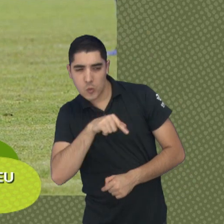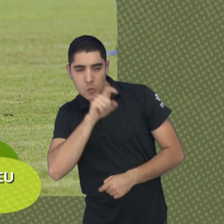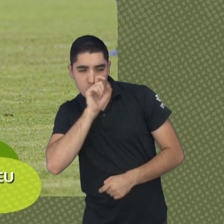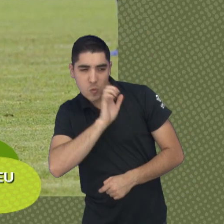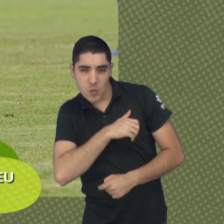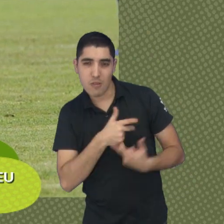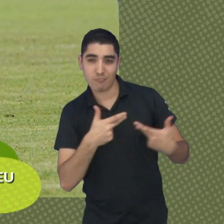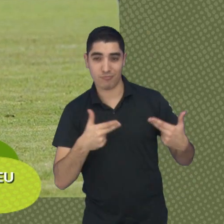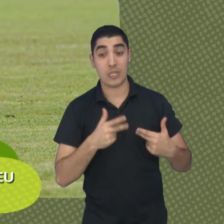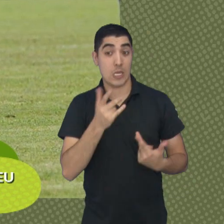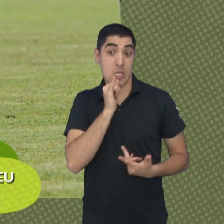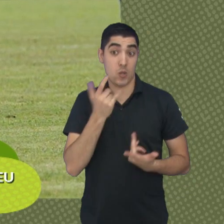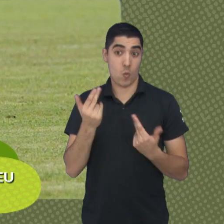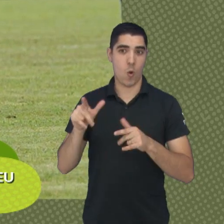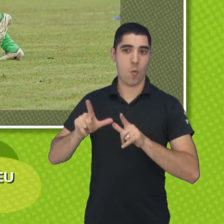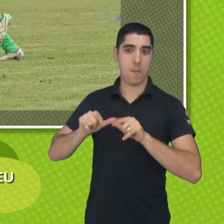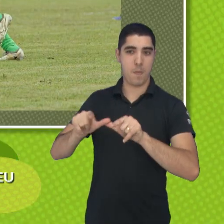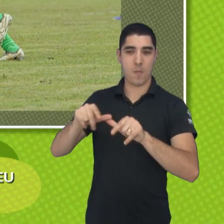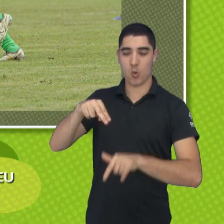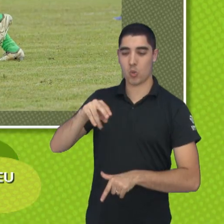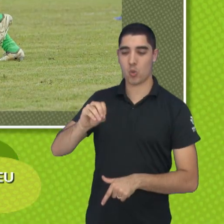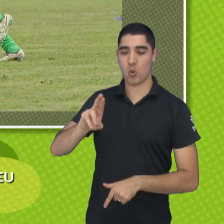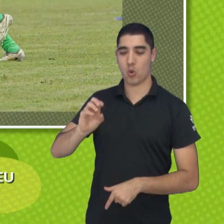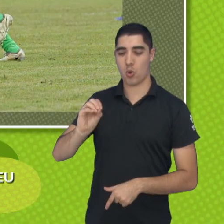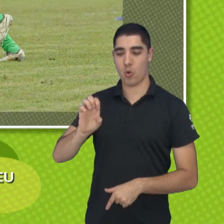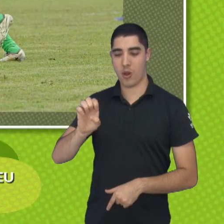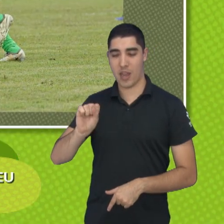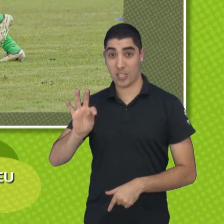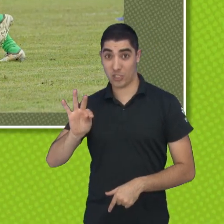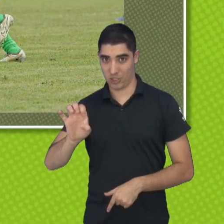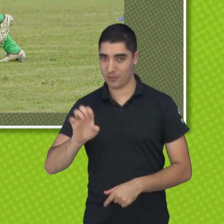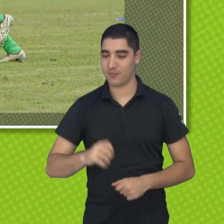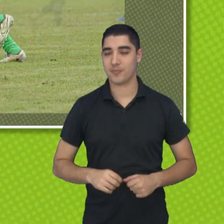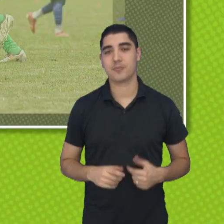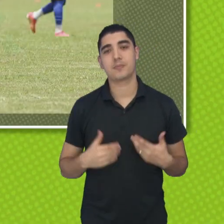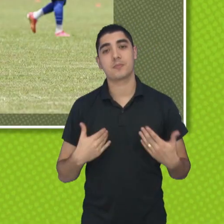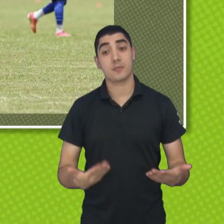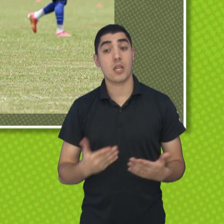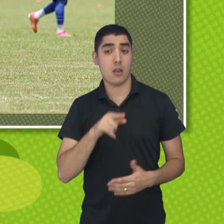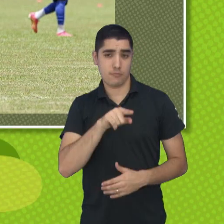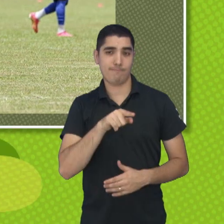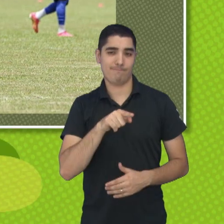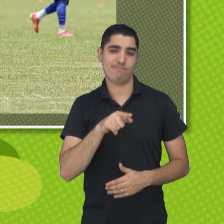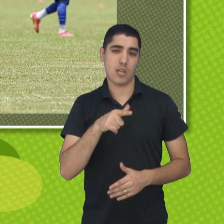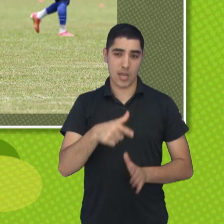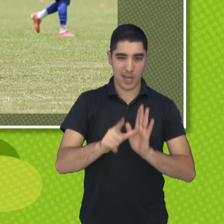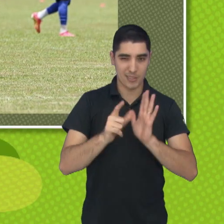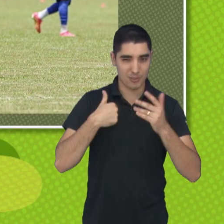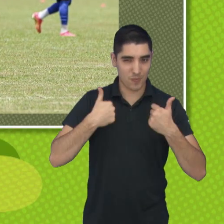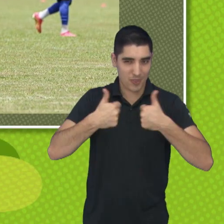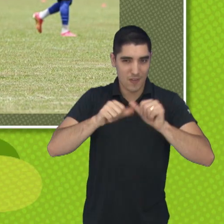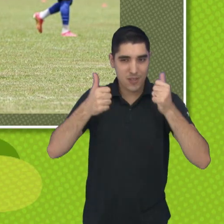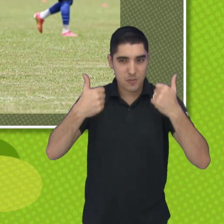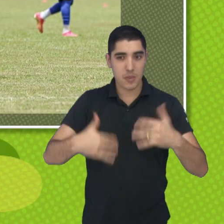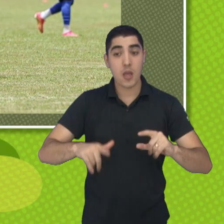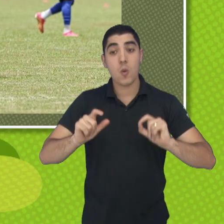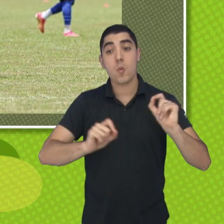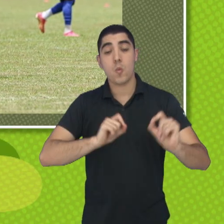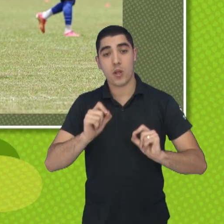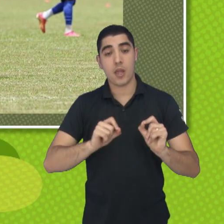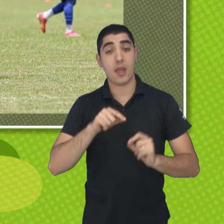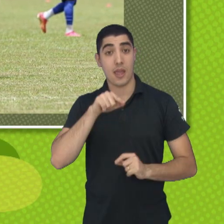A gente sempre fala, a gente estava falando até antes de ter esse problema técnico, de que quando o time perde é